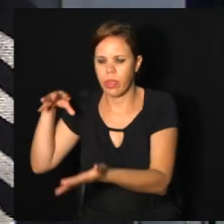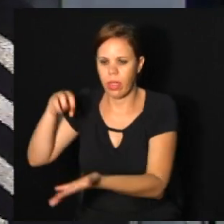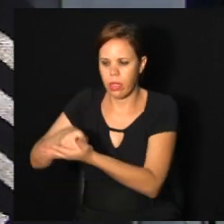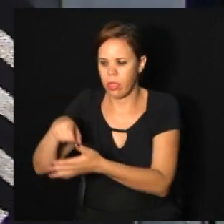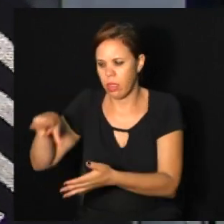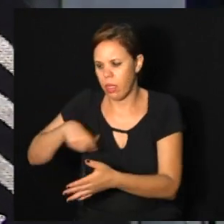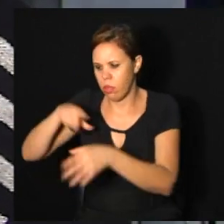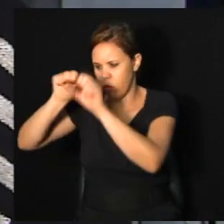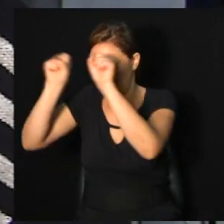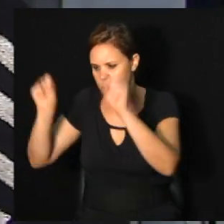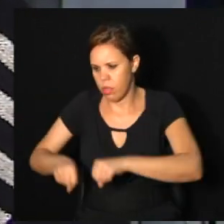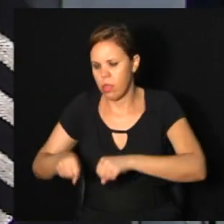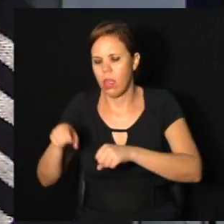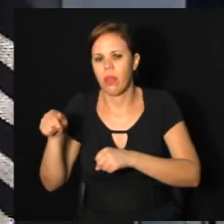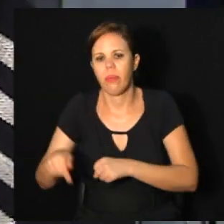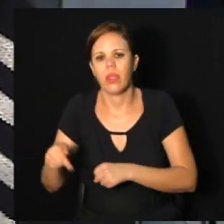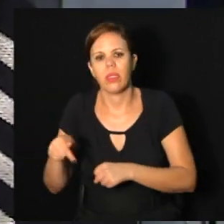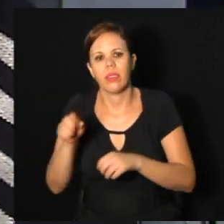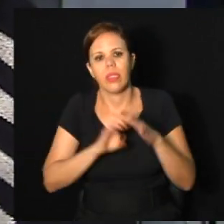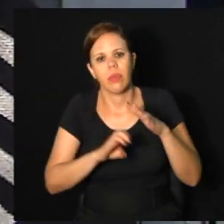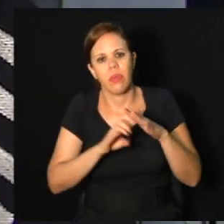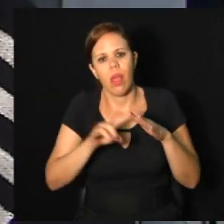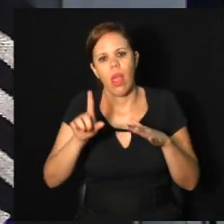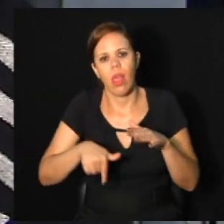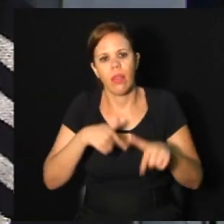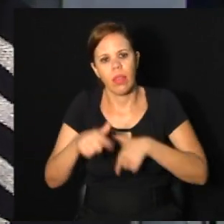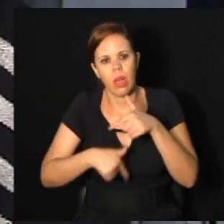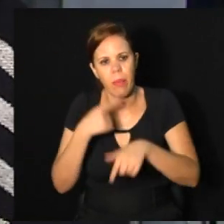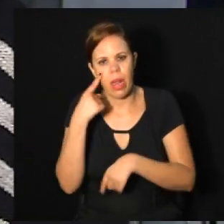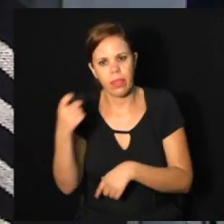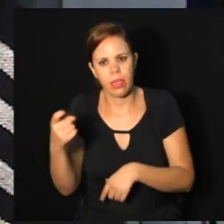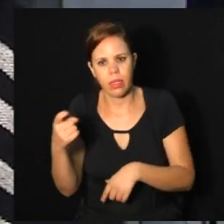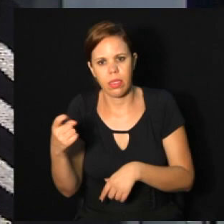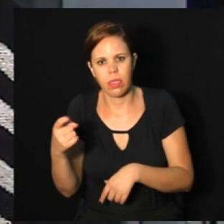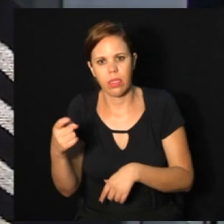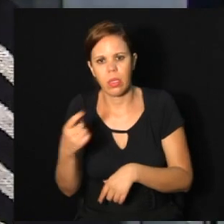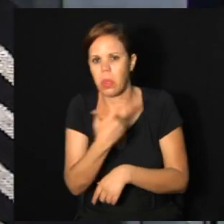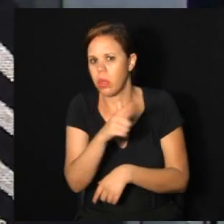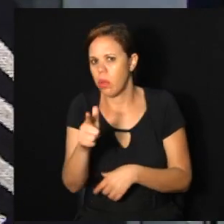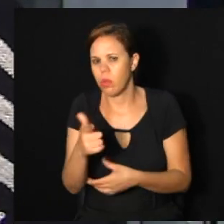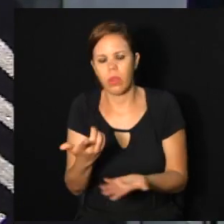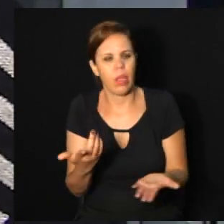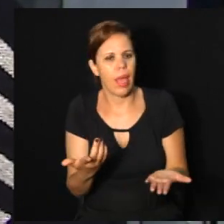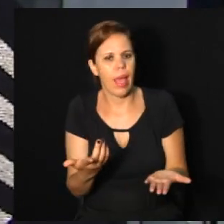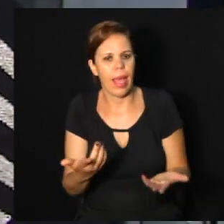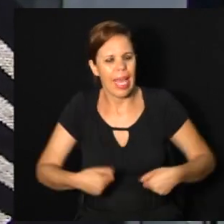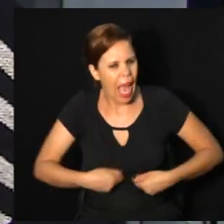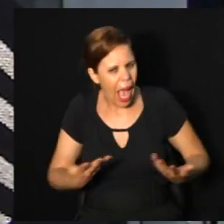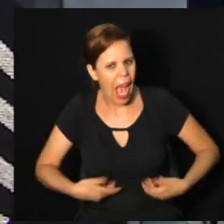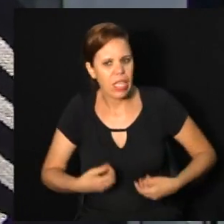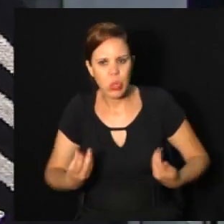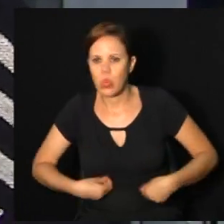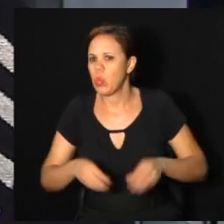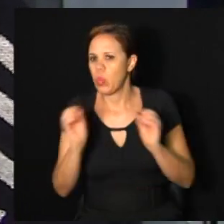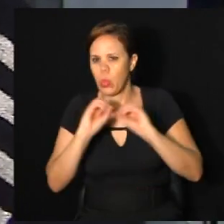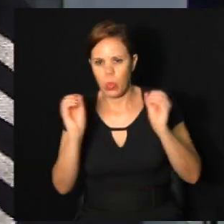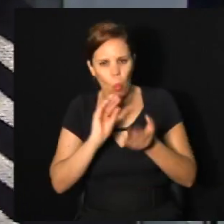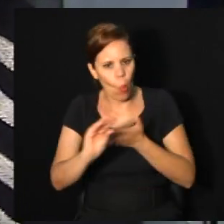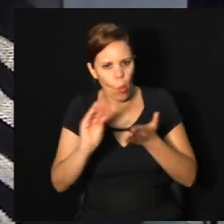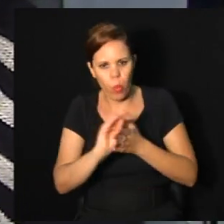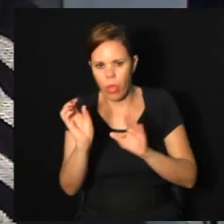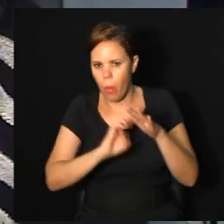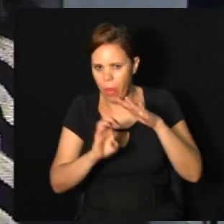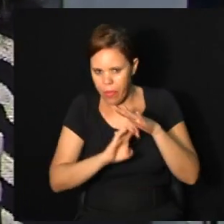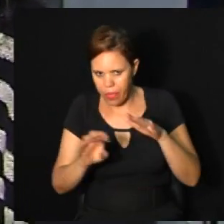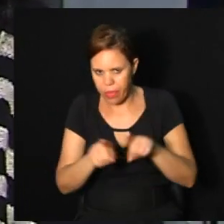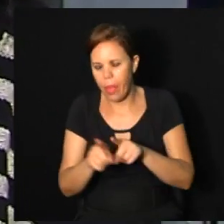sistema, né? Então, assim, para a empresa é um serviço muito interessante, né, que não tem custo algum aí para que esses trabalhadores, para que ela receba